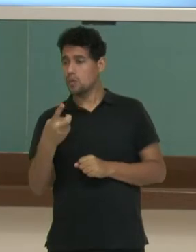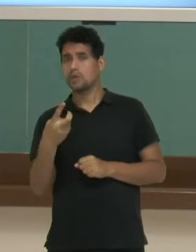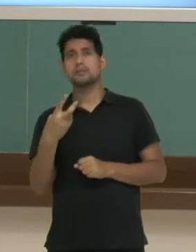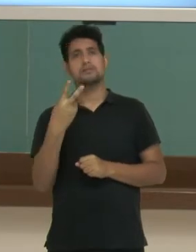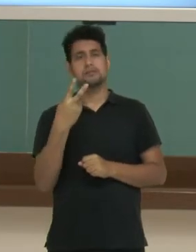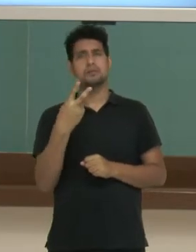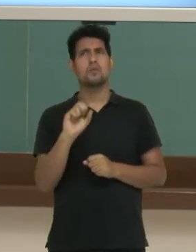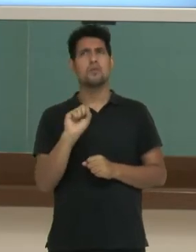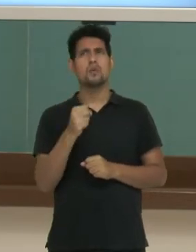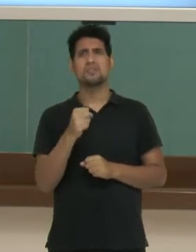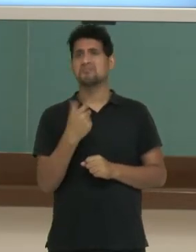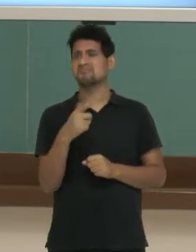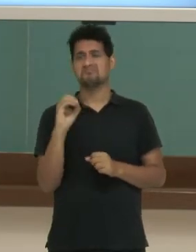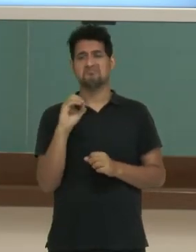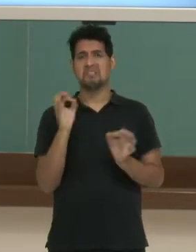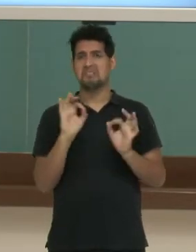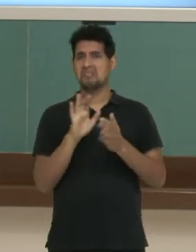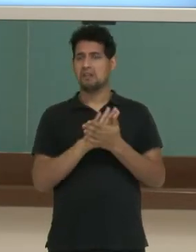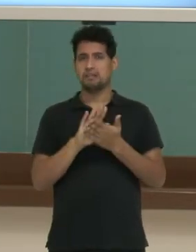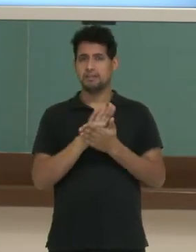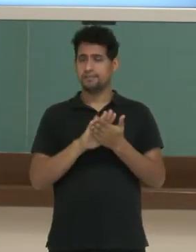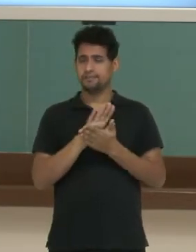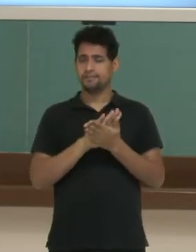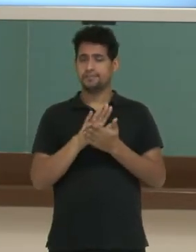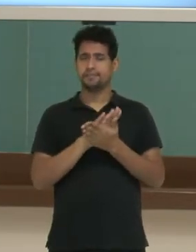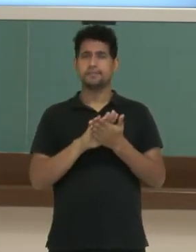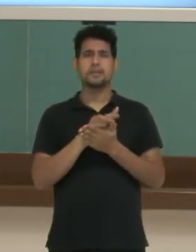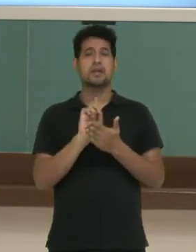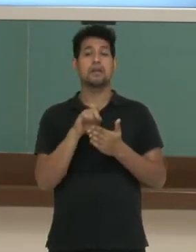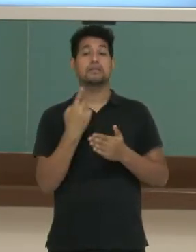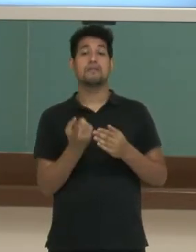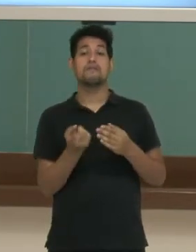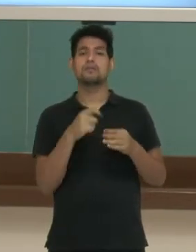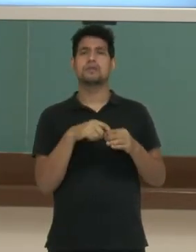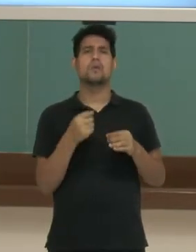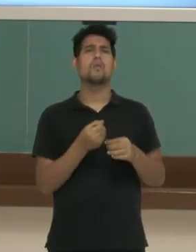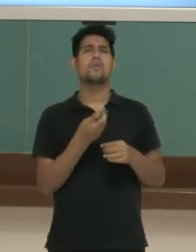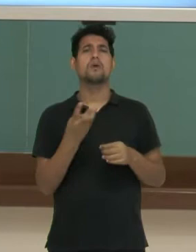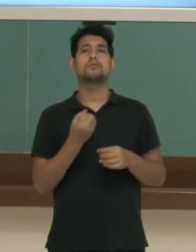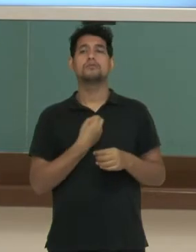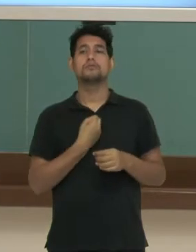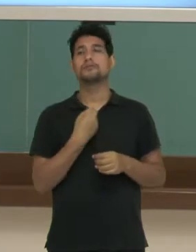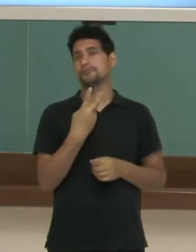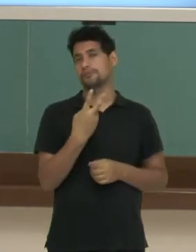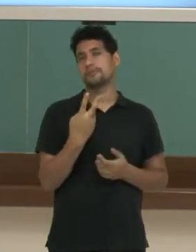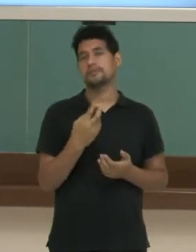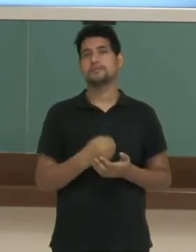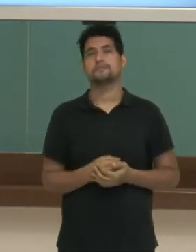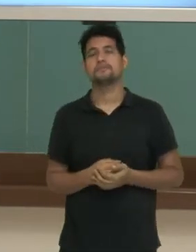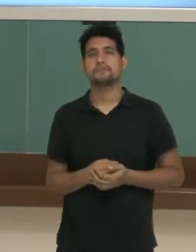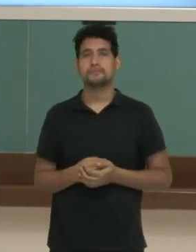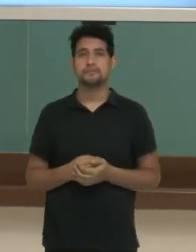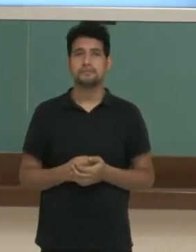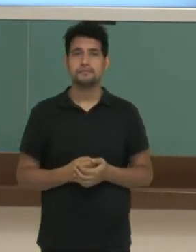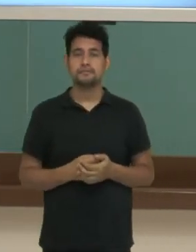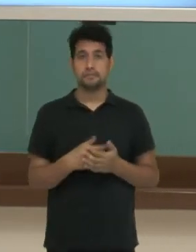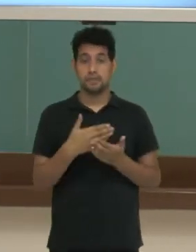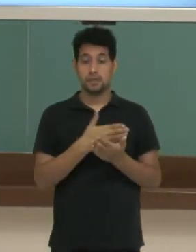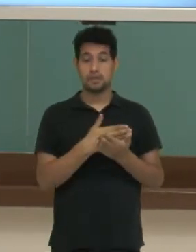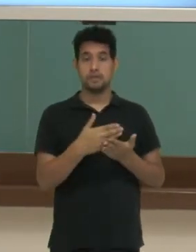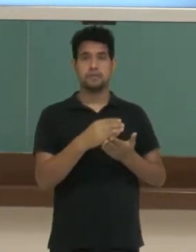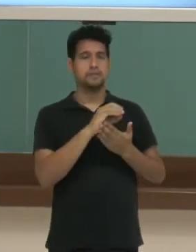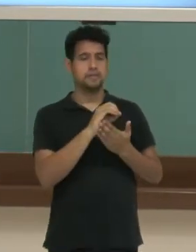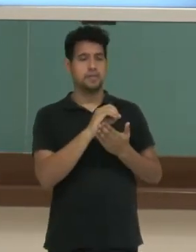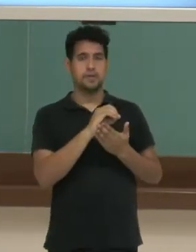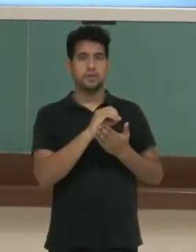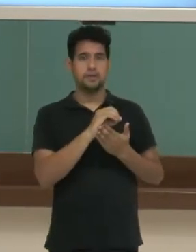8, não tem nenhuma casinha, né? Então, nós vamos voltar quantas casinhas? 2, olha lá. Partimos aqui do 0,